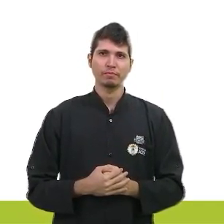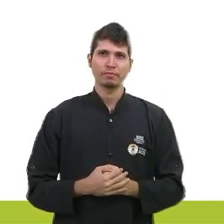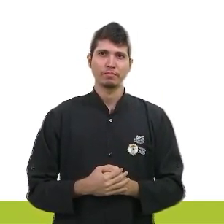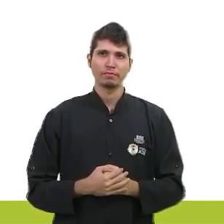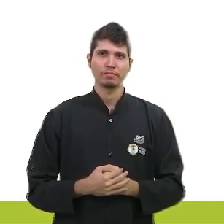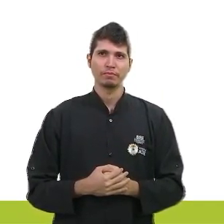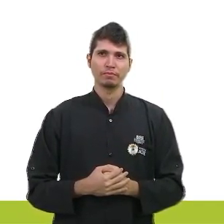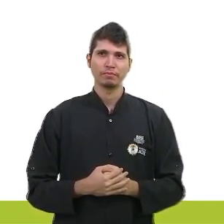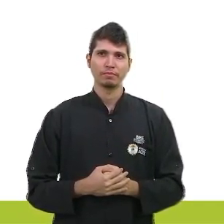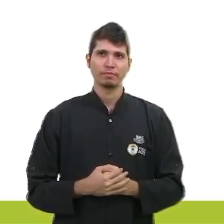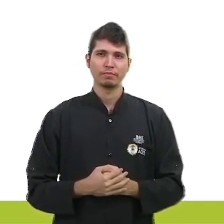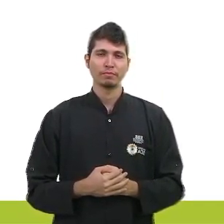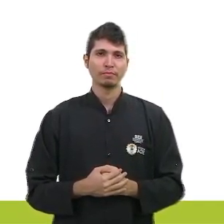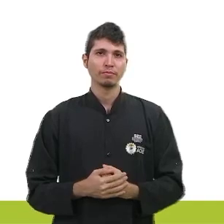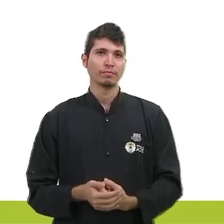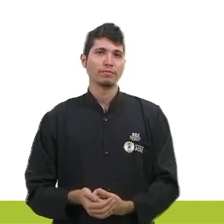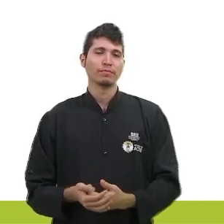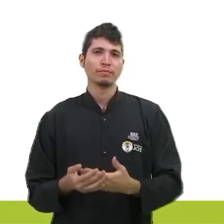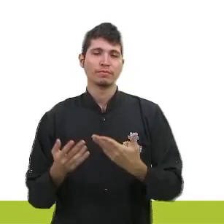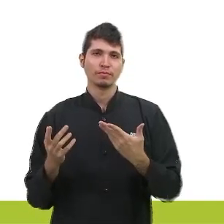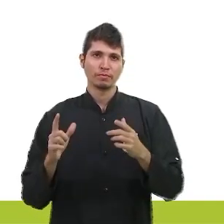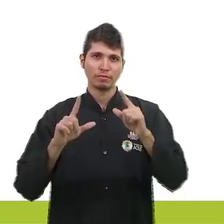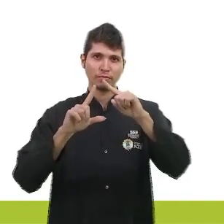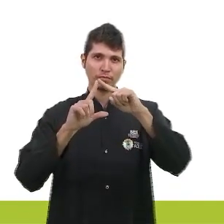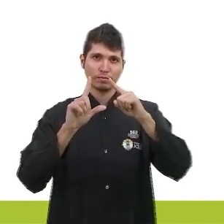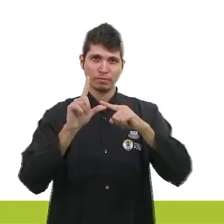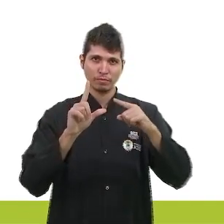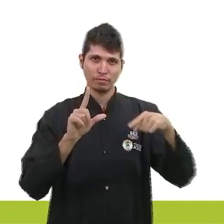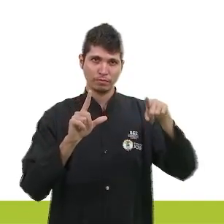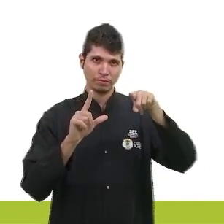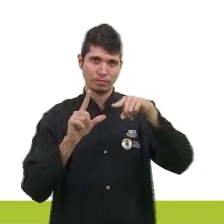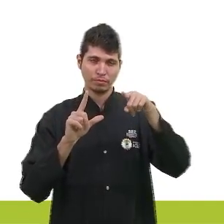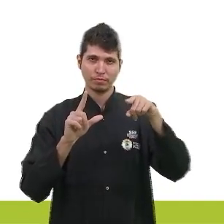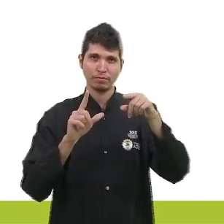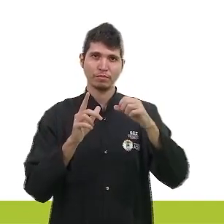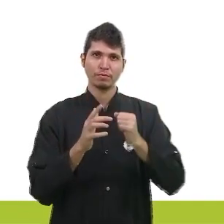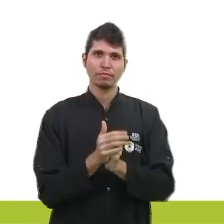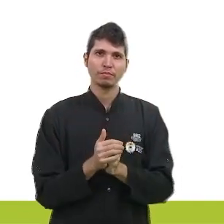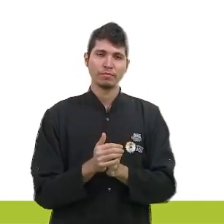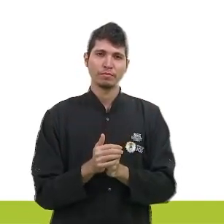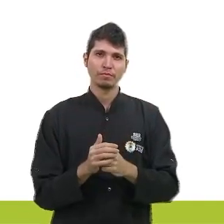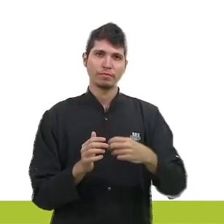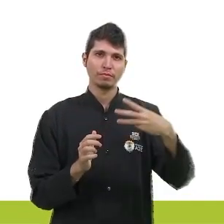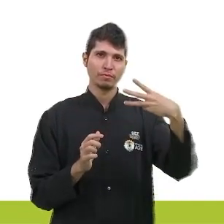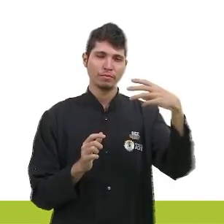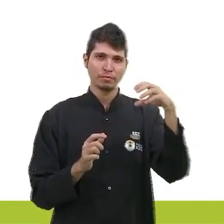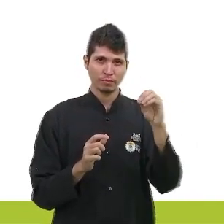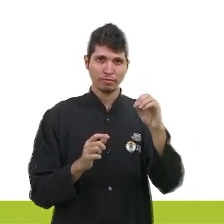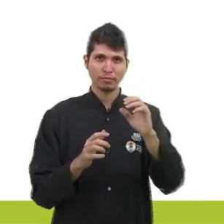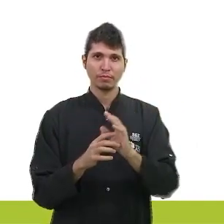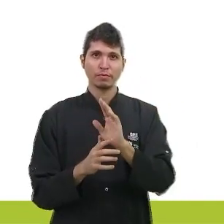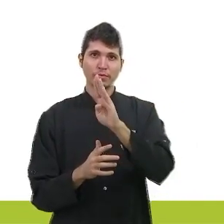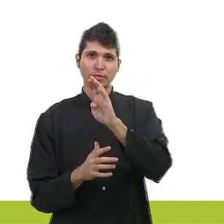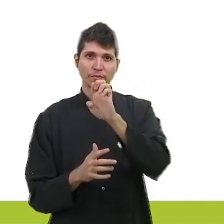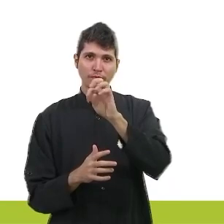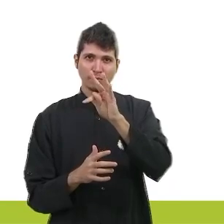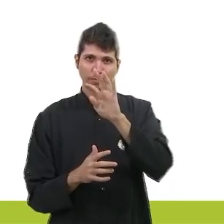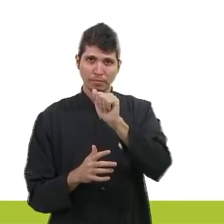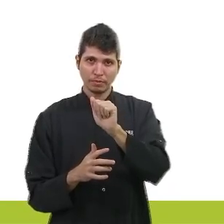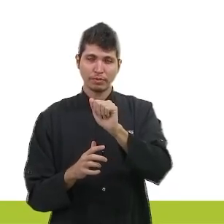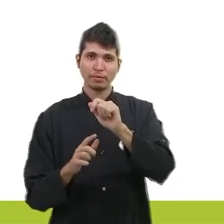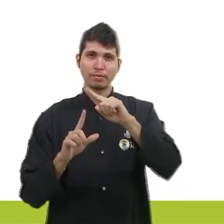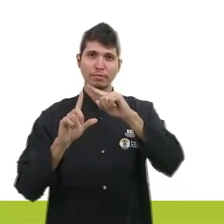Consideremos aqui um ângulo alfa de medida 30 graus e um ângulo beta 60